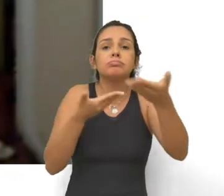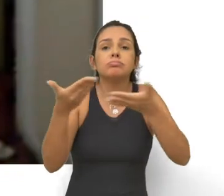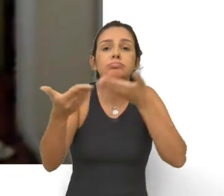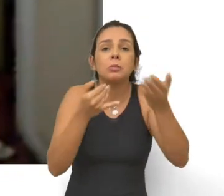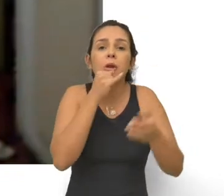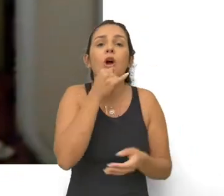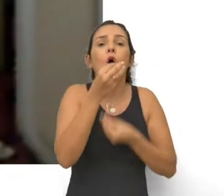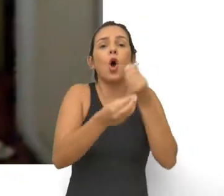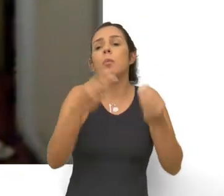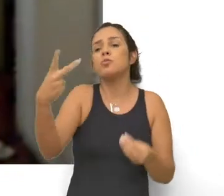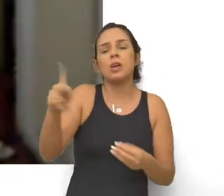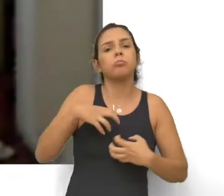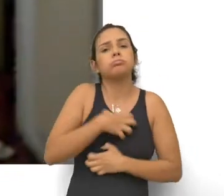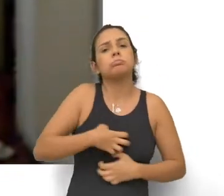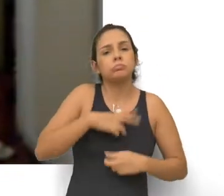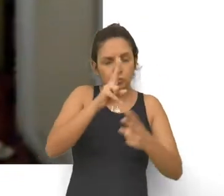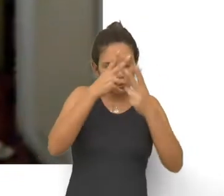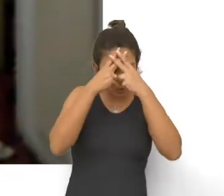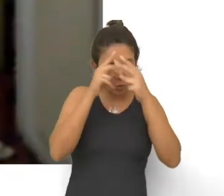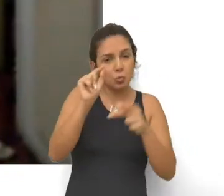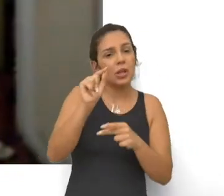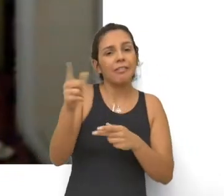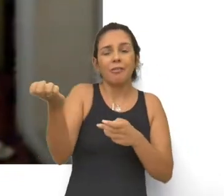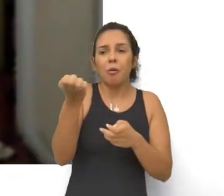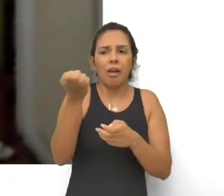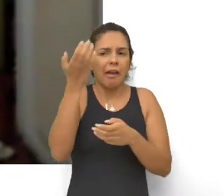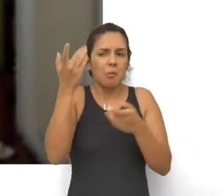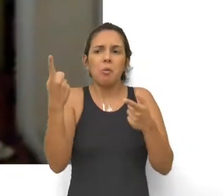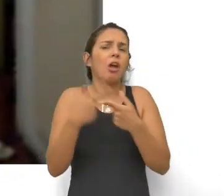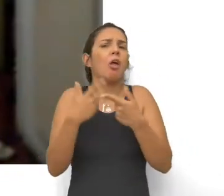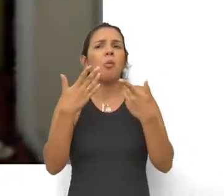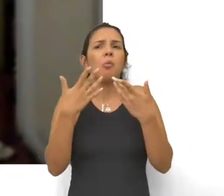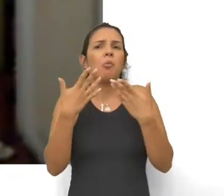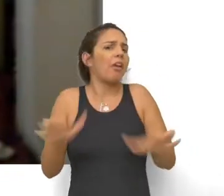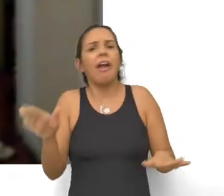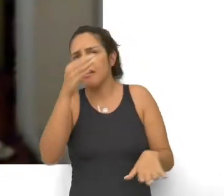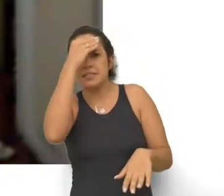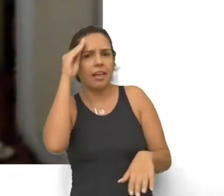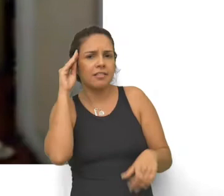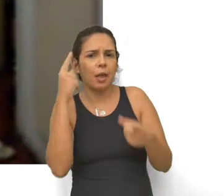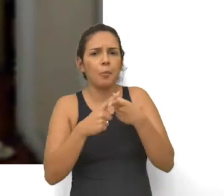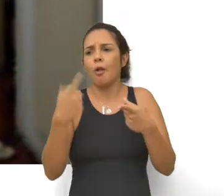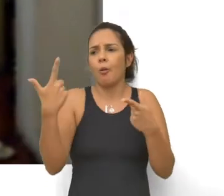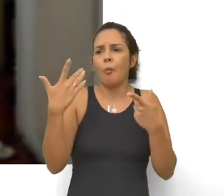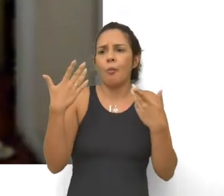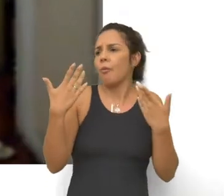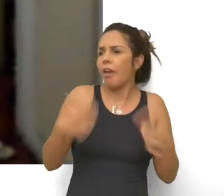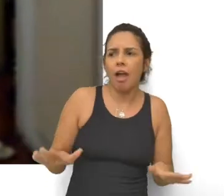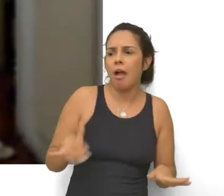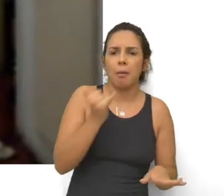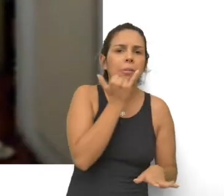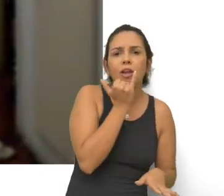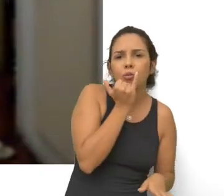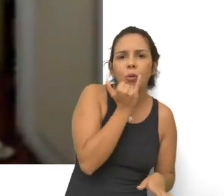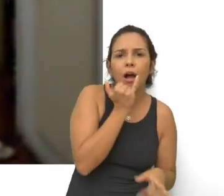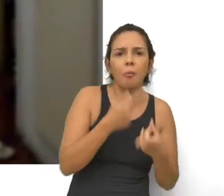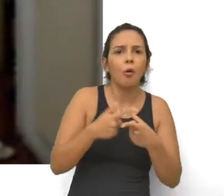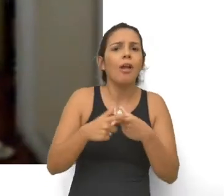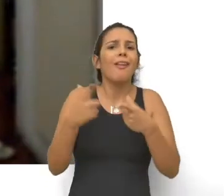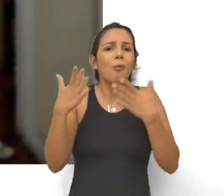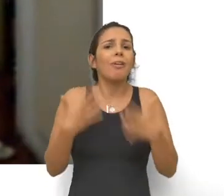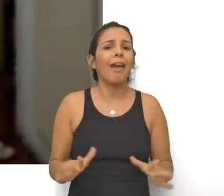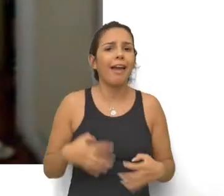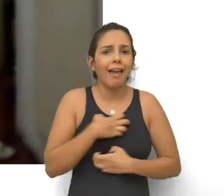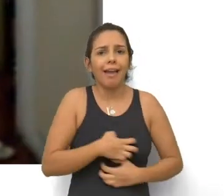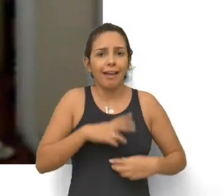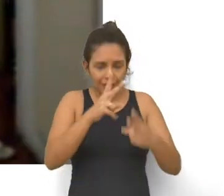no ressentimento, o que faz ele não querer esquecer, ele não querer perdoar. Então, o modo de tratar é um